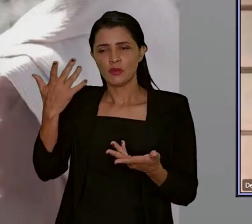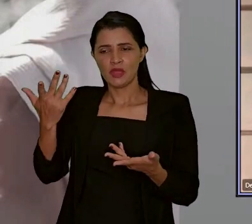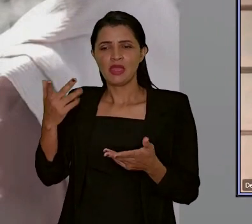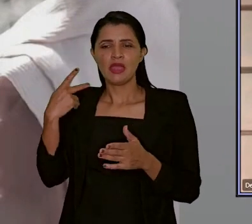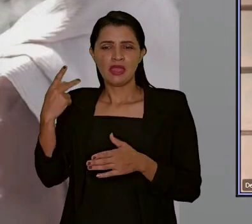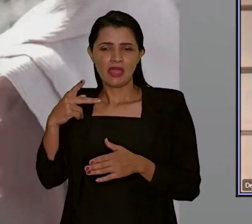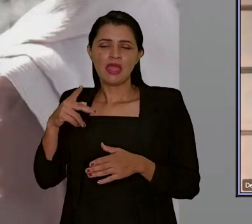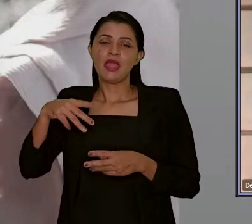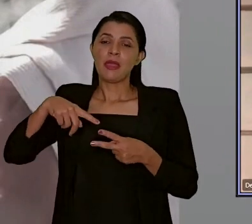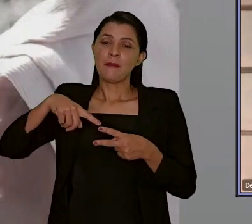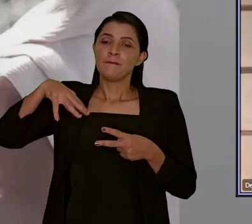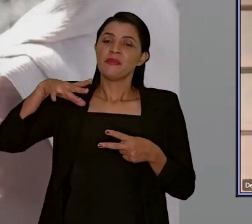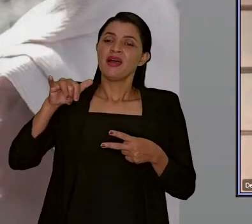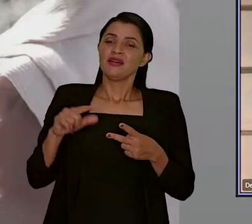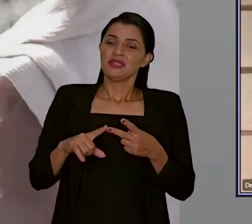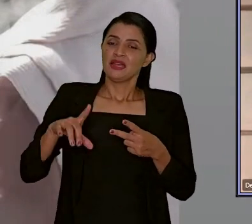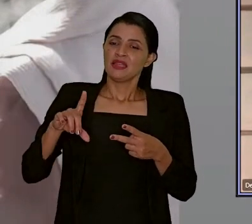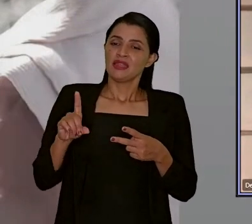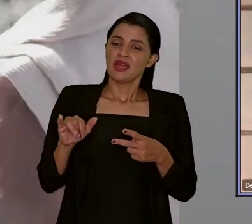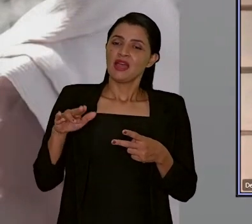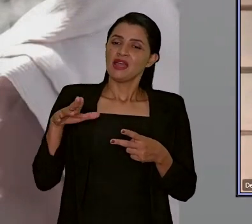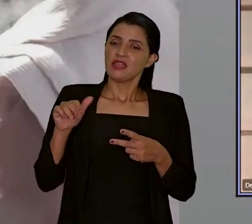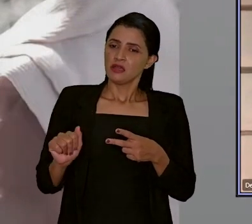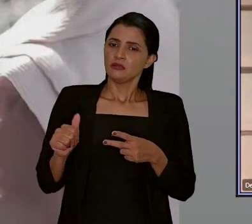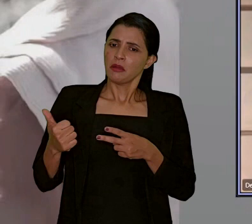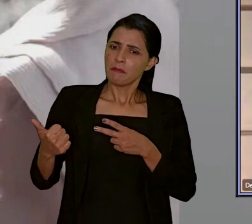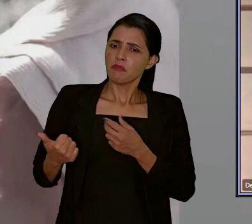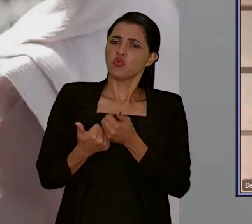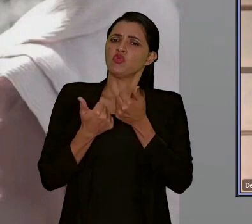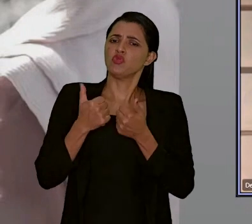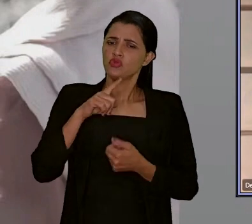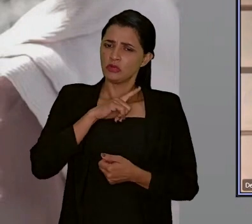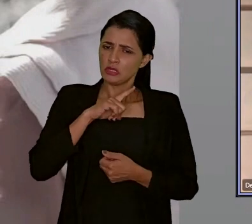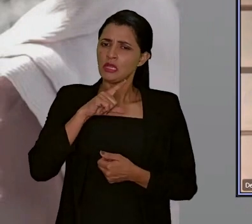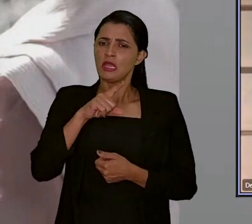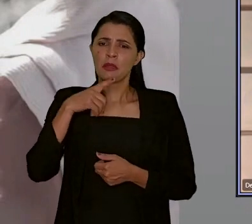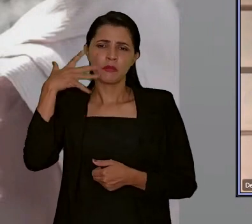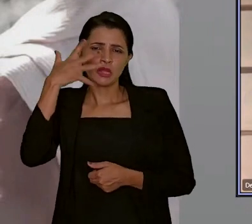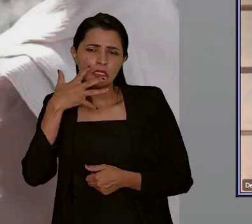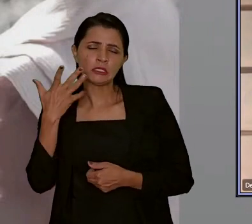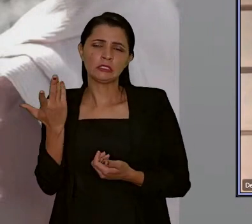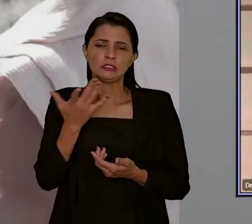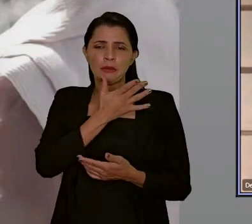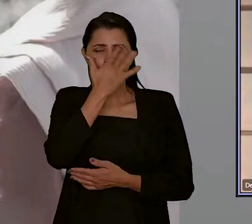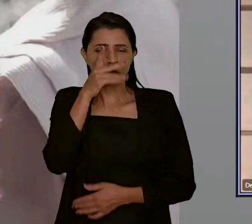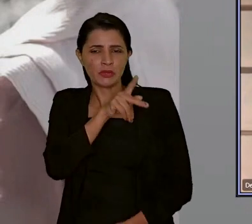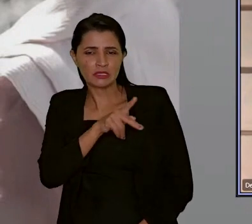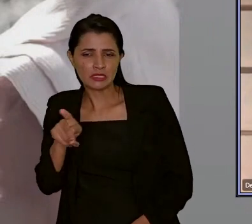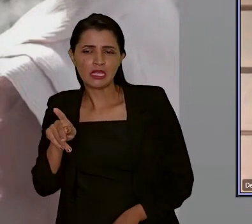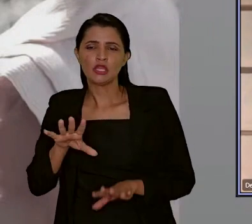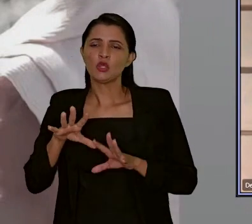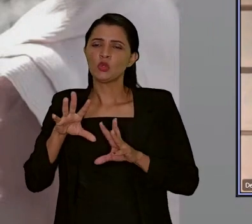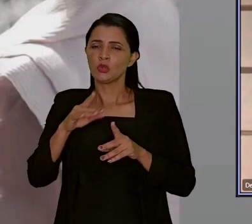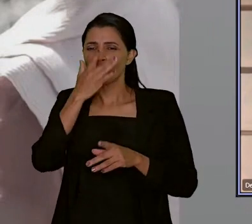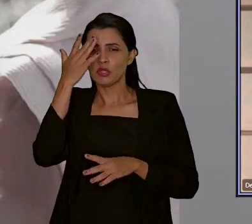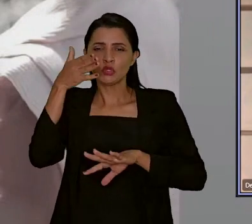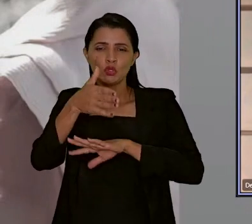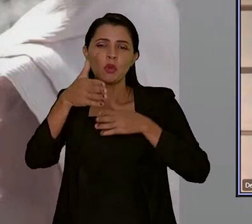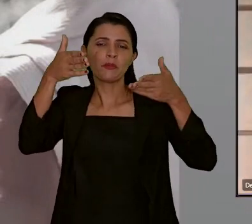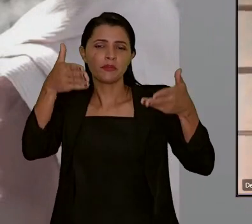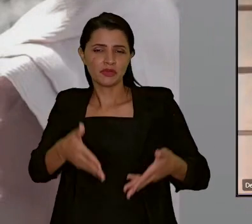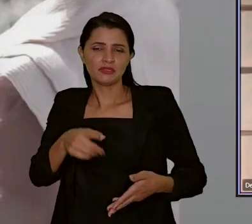da Dayana, que têm dado todo o apoio aos palestrantes, aos presidentes de mesa, a todos que participam do